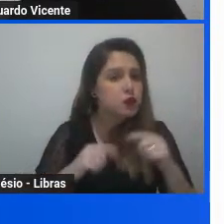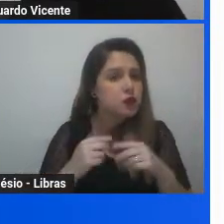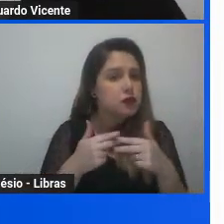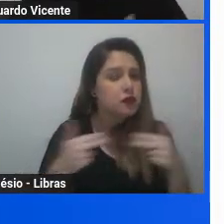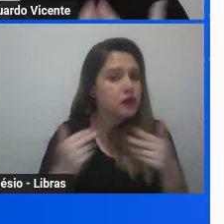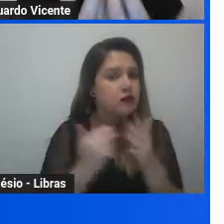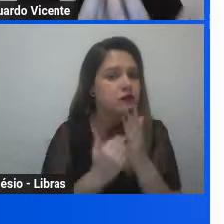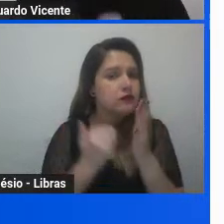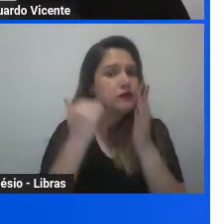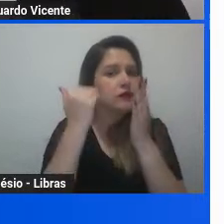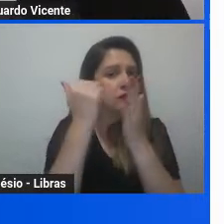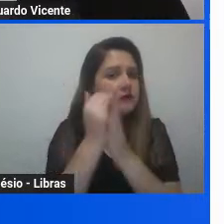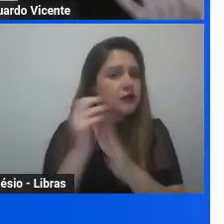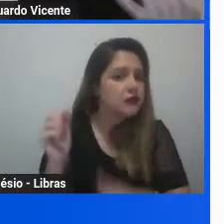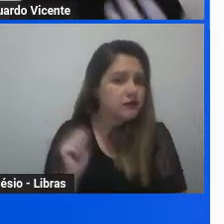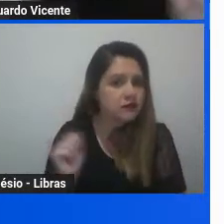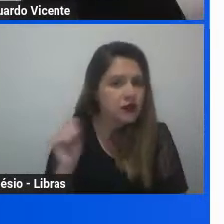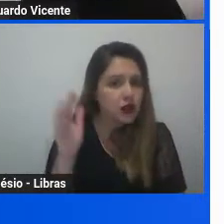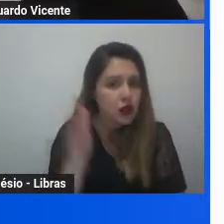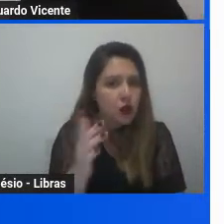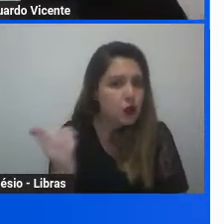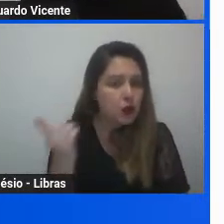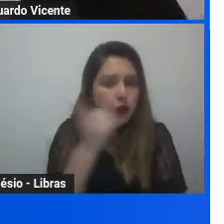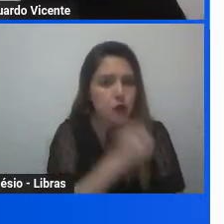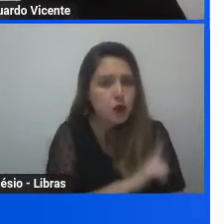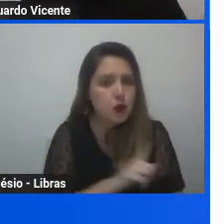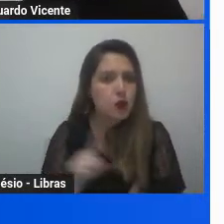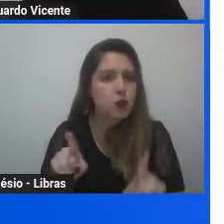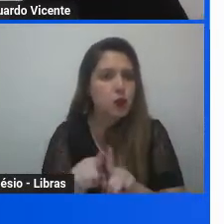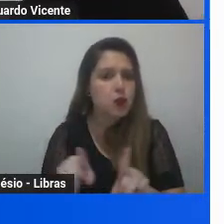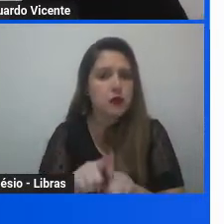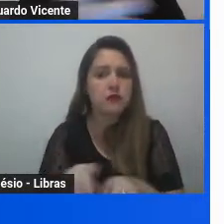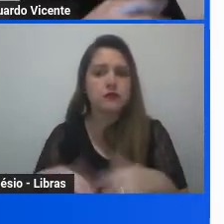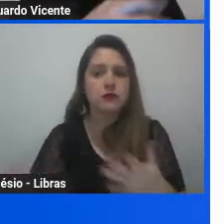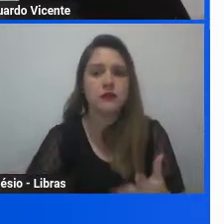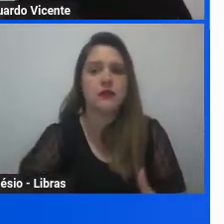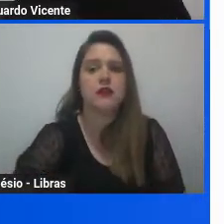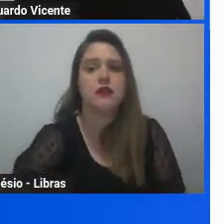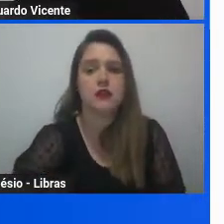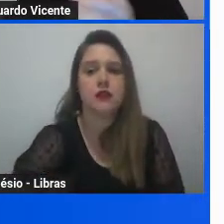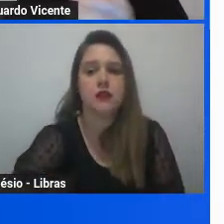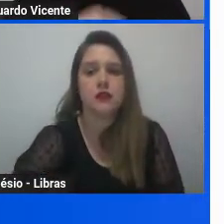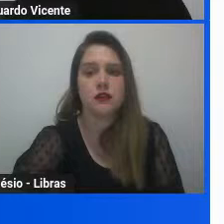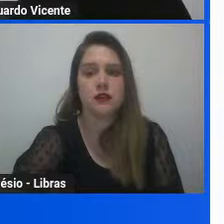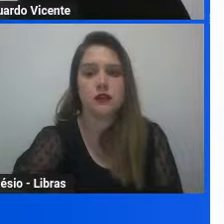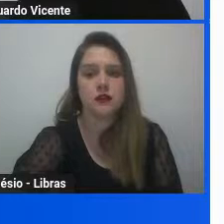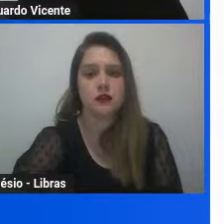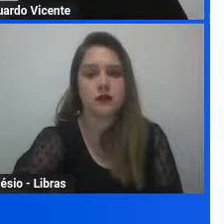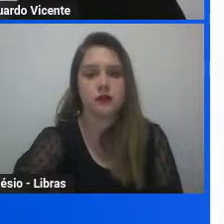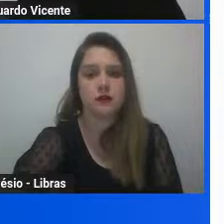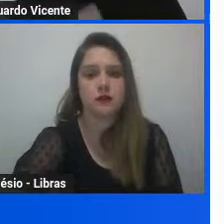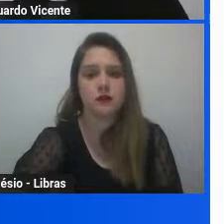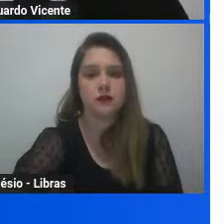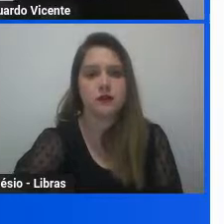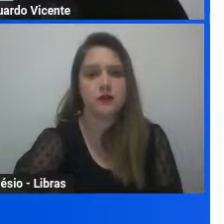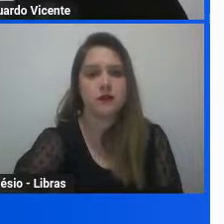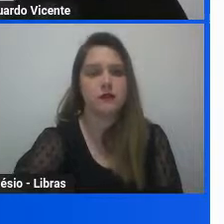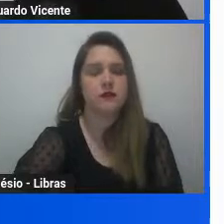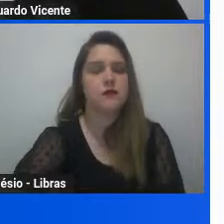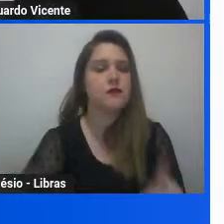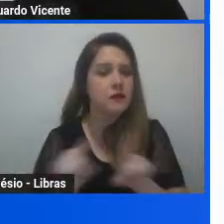árvore cai em cima de um veículo, quantas pessoas tinham no veículo? Então, passa a ser um atendimento de múltiplas vítimas, tem mais que uma.